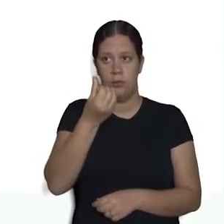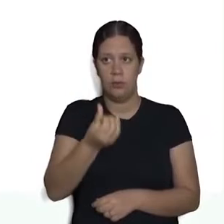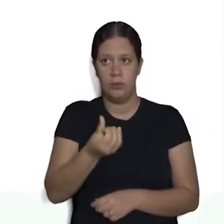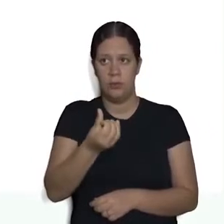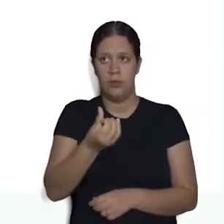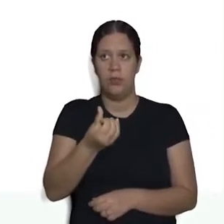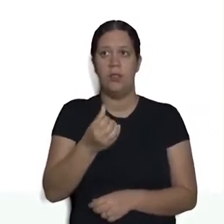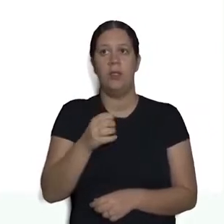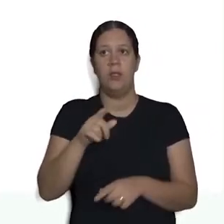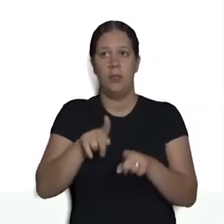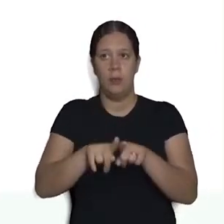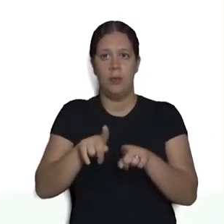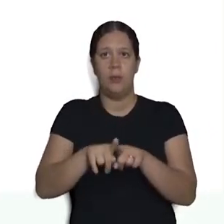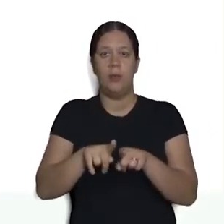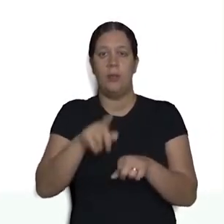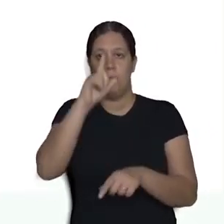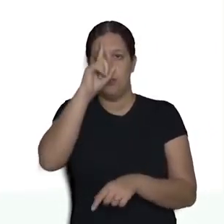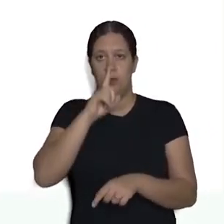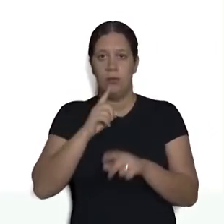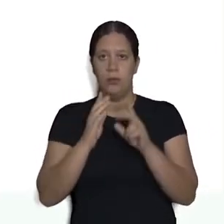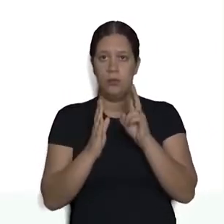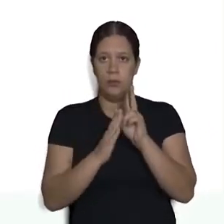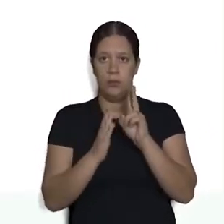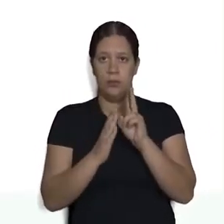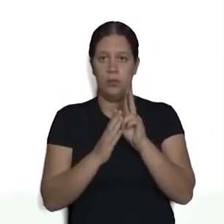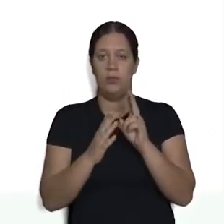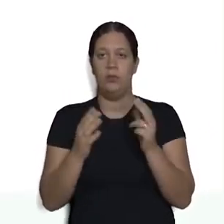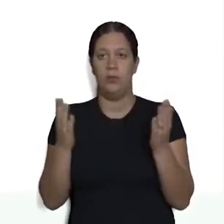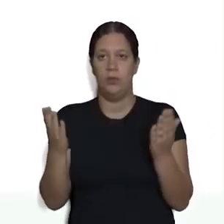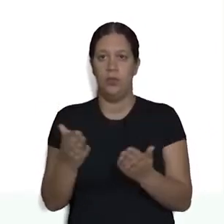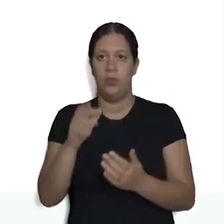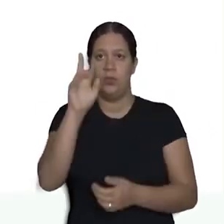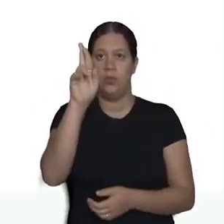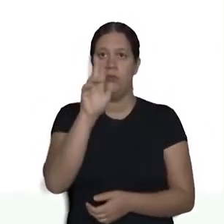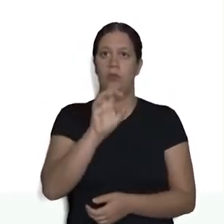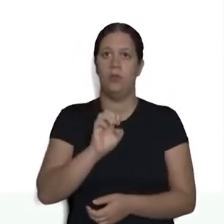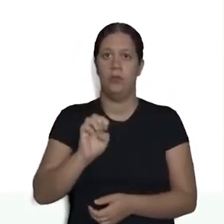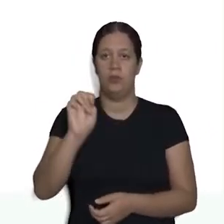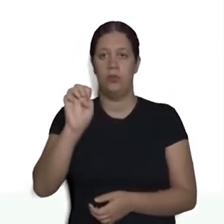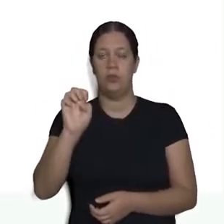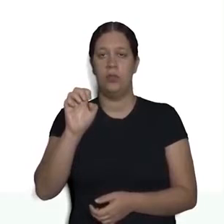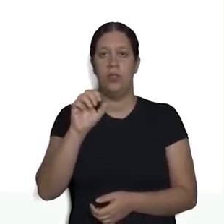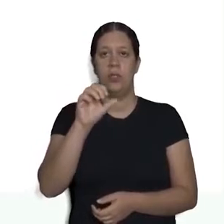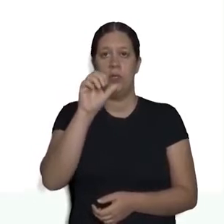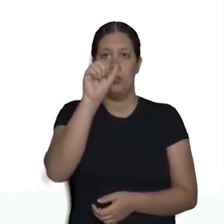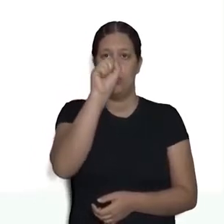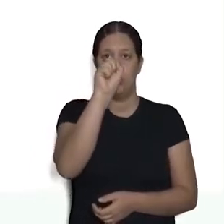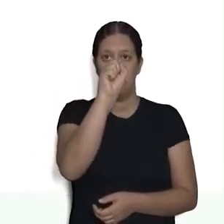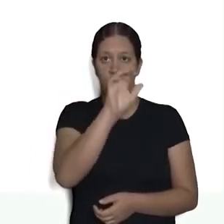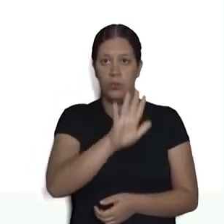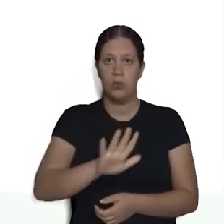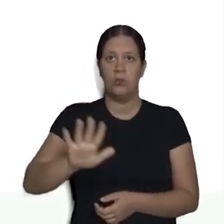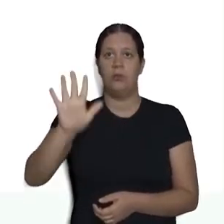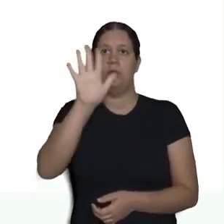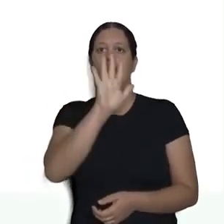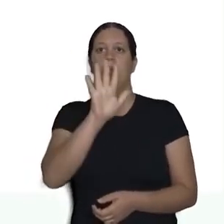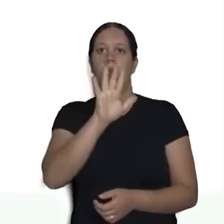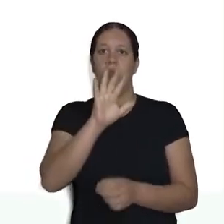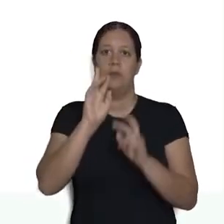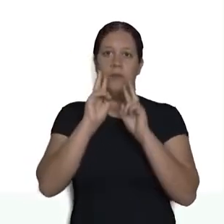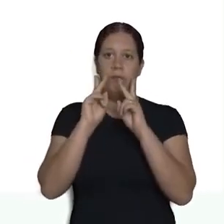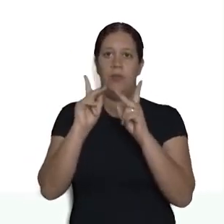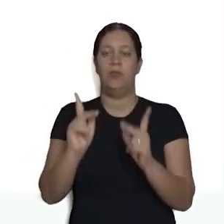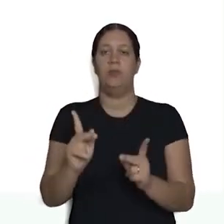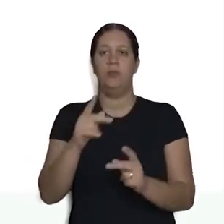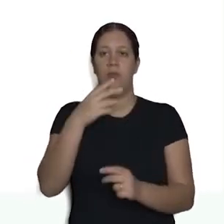ou indígenas. Já na região Sudeste, nós vemos já um pouco